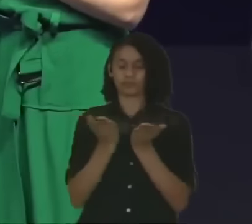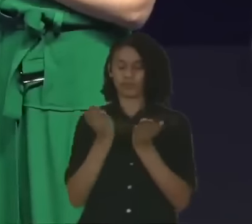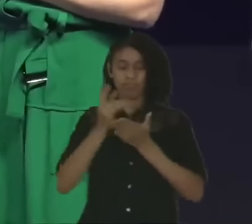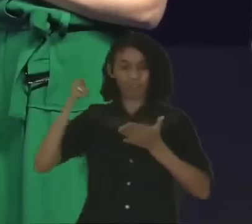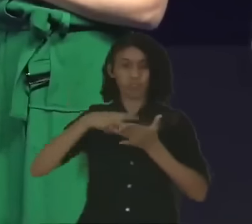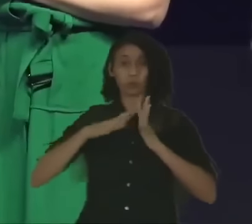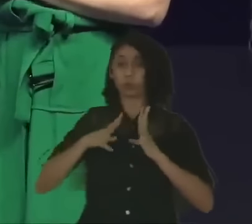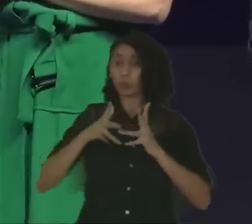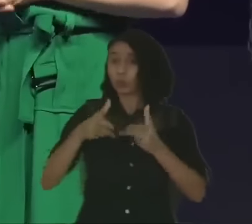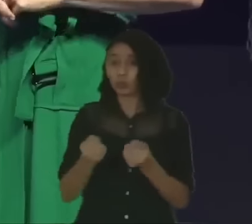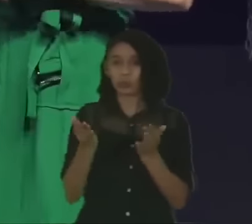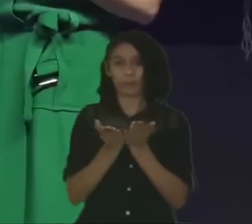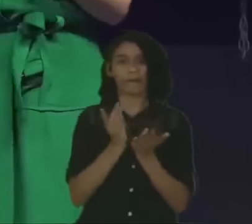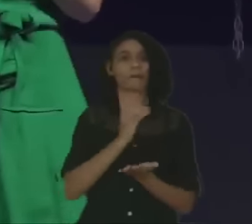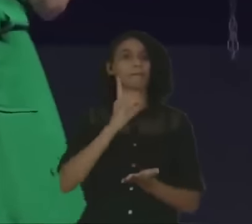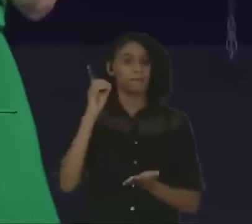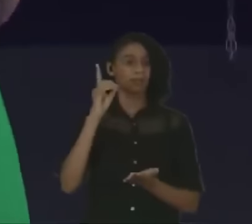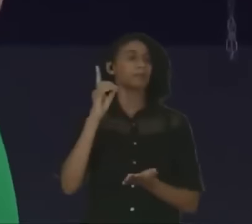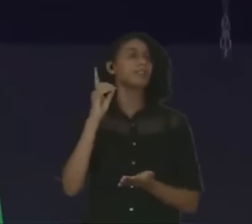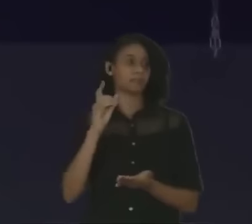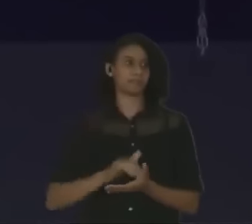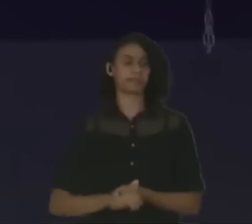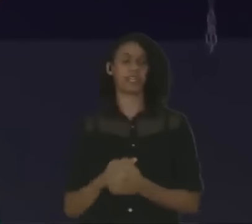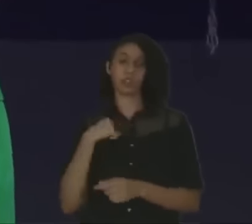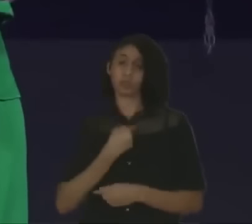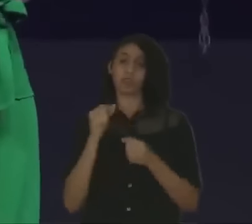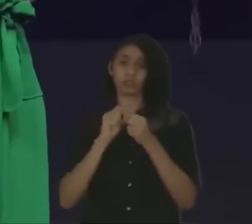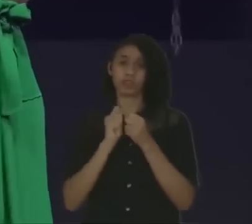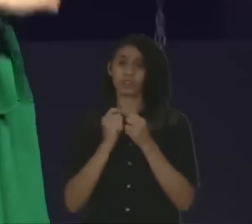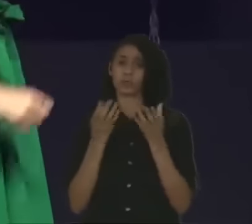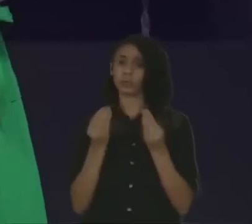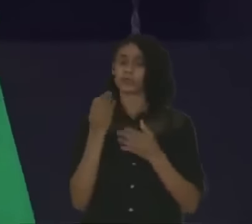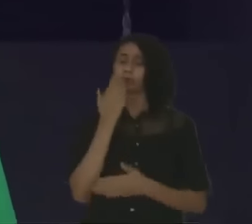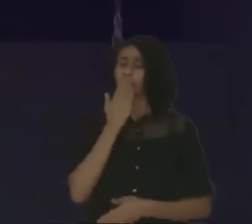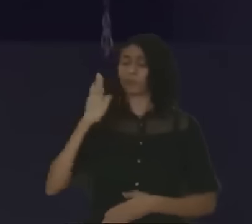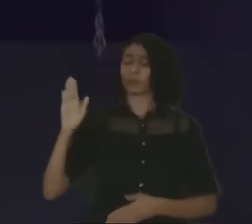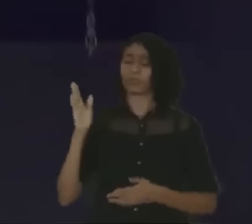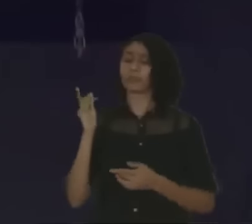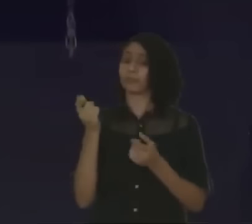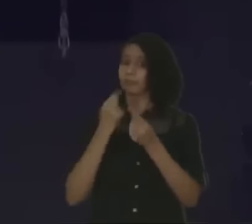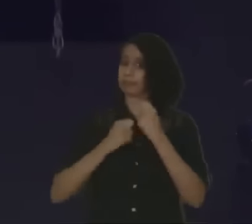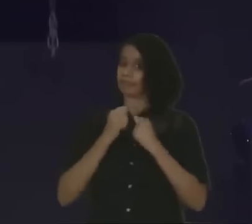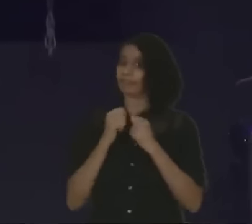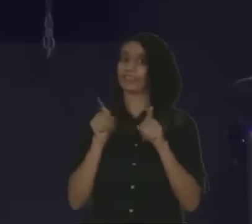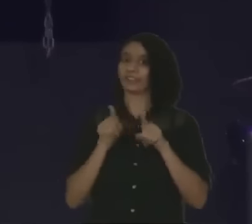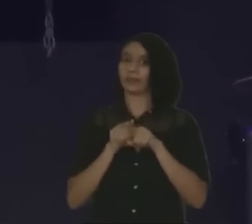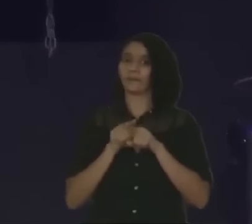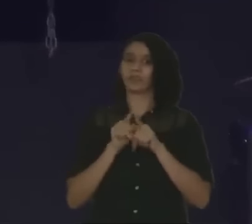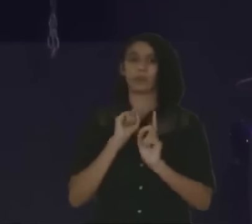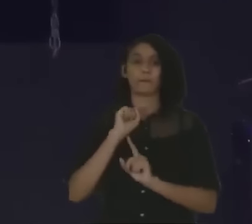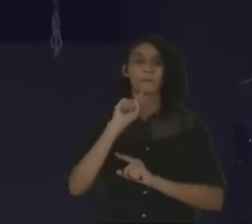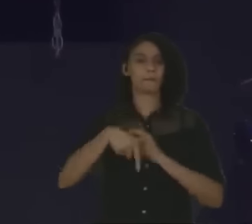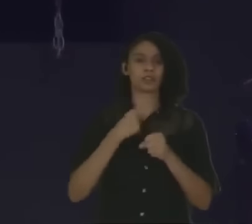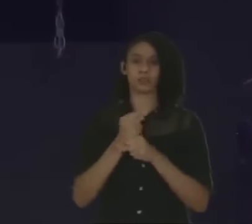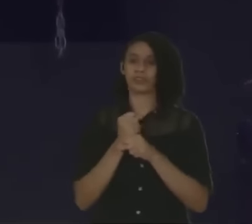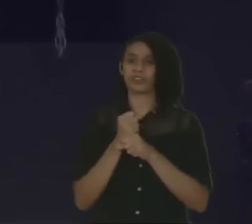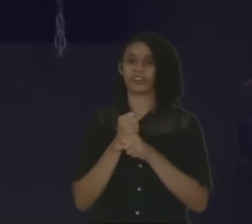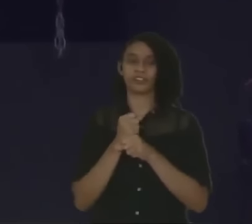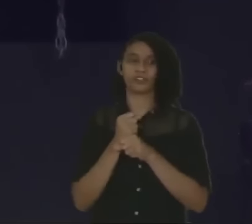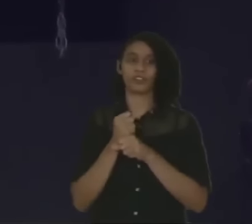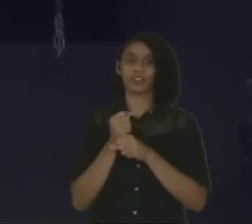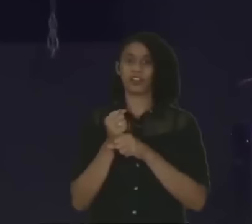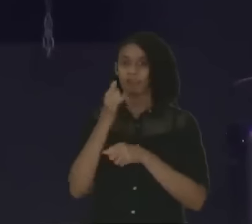toda eu sei que nós fazemos muitas promessas para nossa vida financeira não Ano que vem eu não vou cair nenhuma tentação